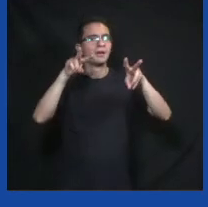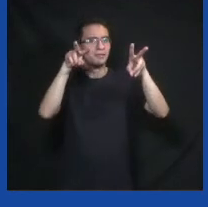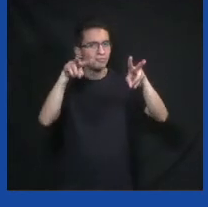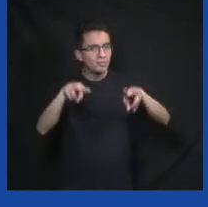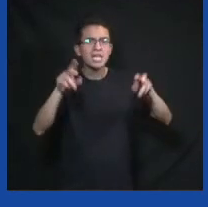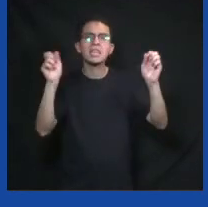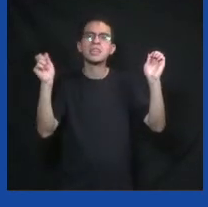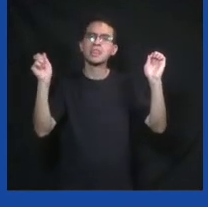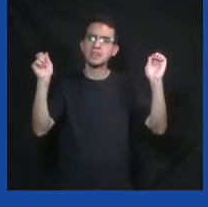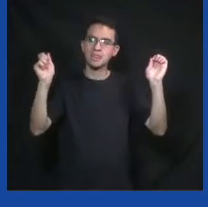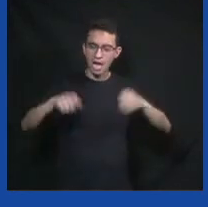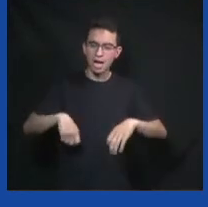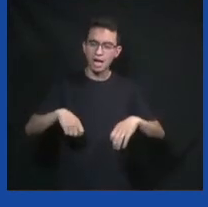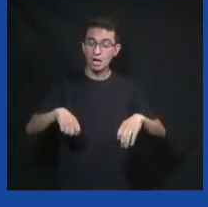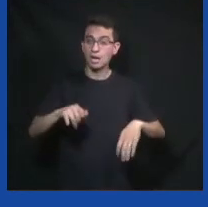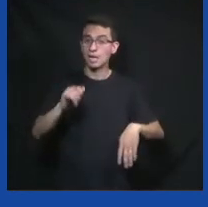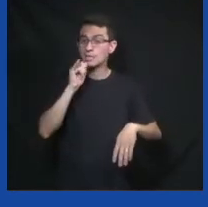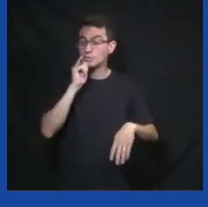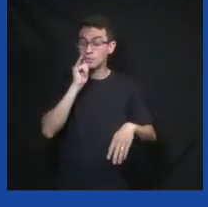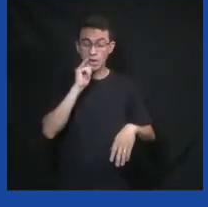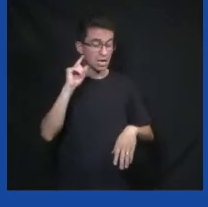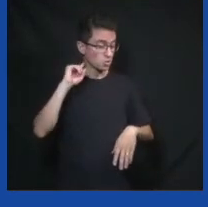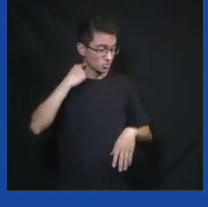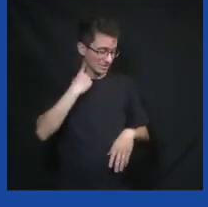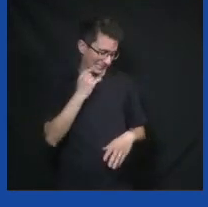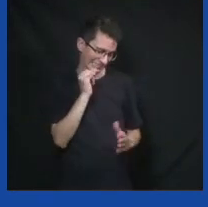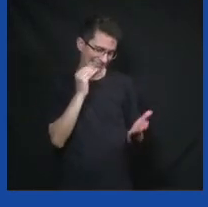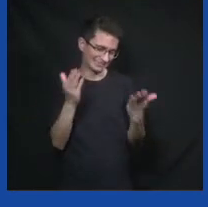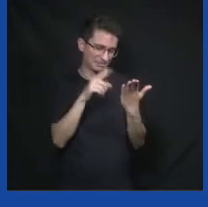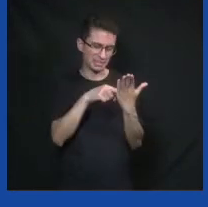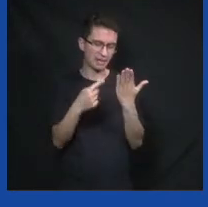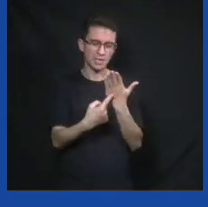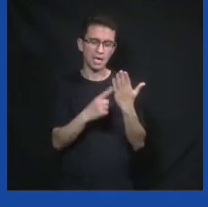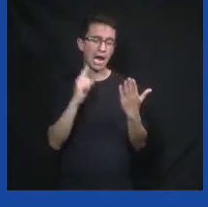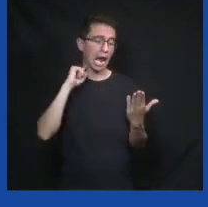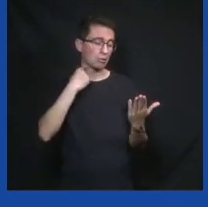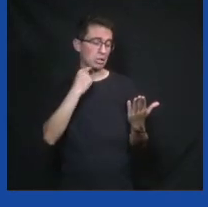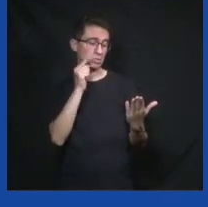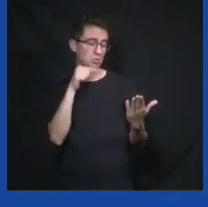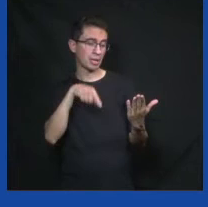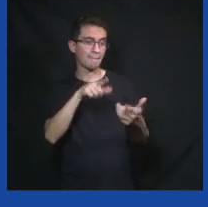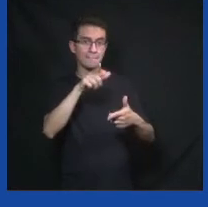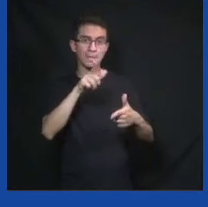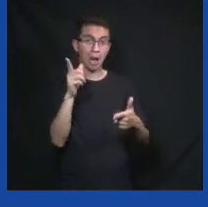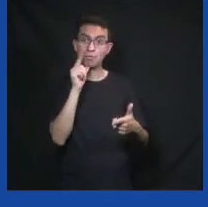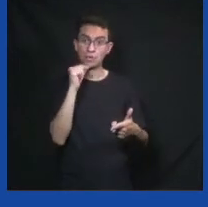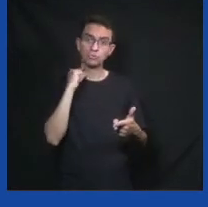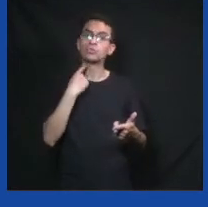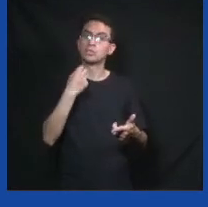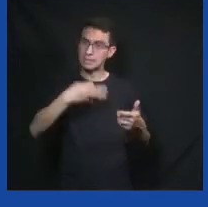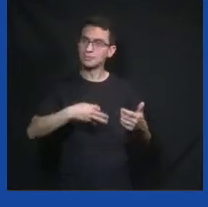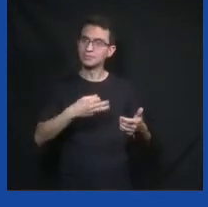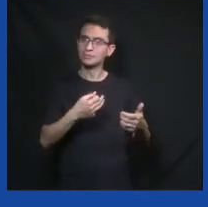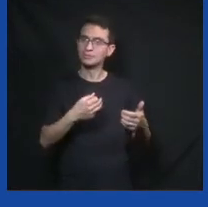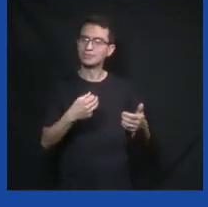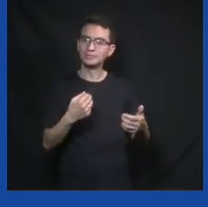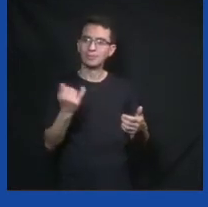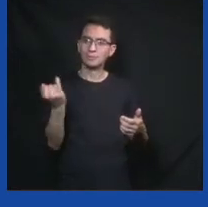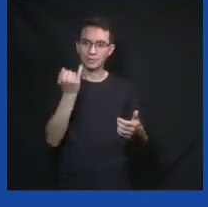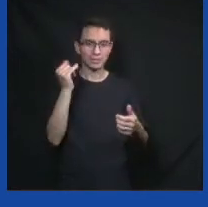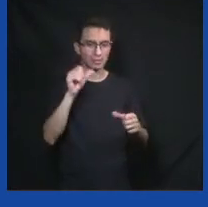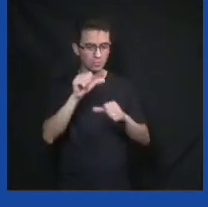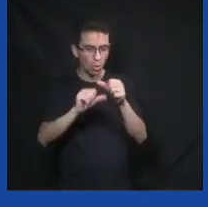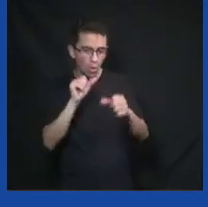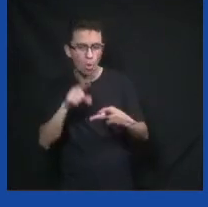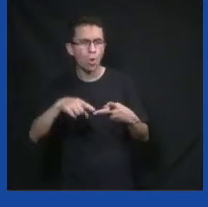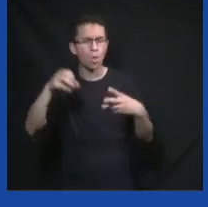o problema do esgoto foi resolvido, que o problema da iluminação foi resolvido, que o problema do posto de saúde foi resolvido depois que ele participou. Isso é importante. E acho que